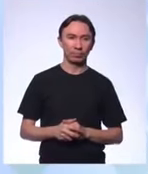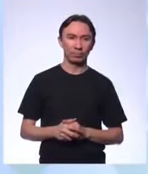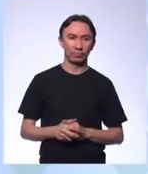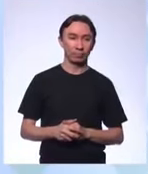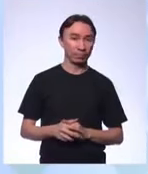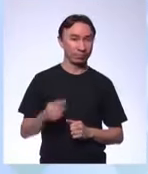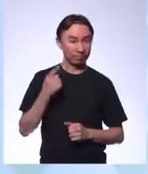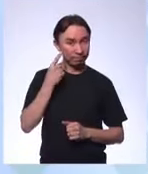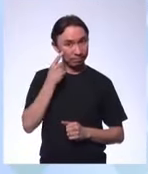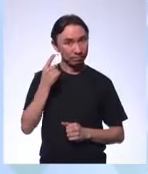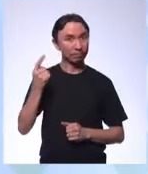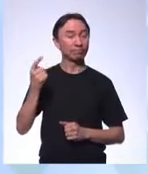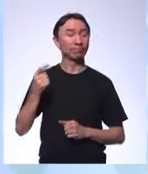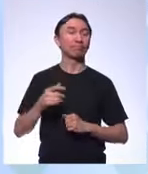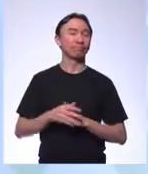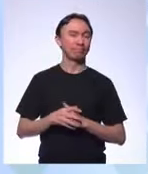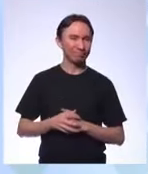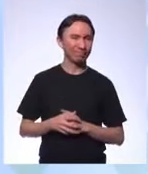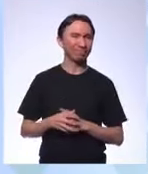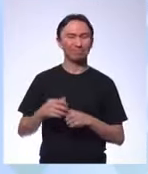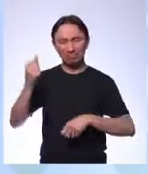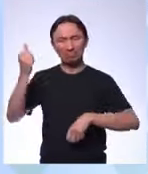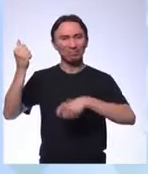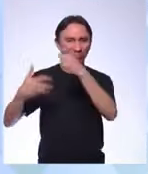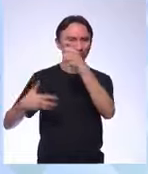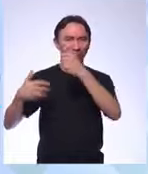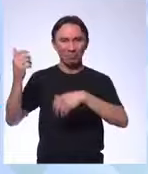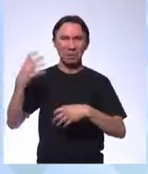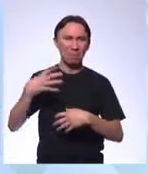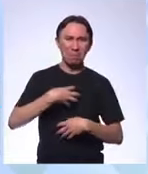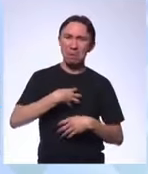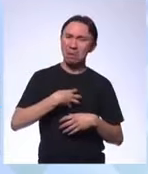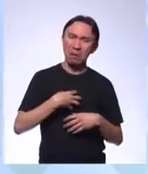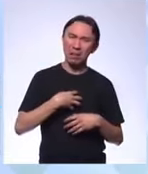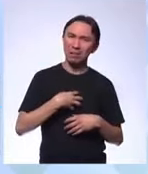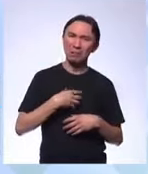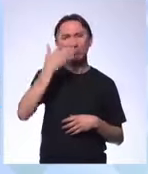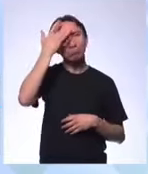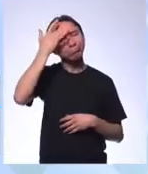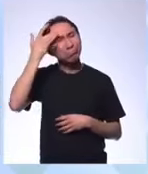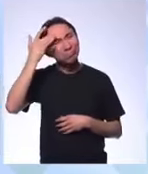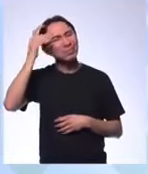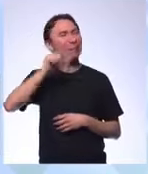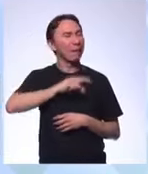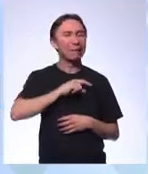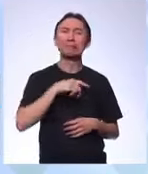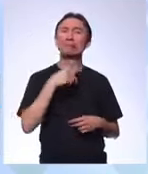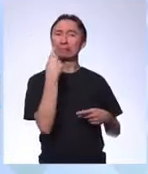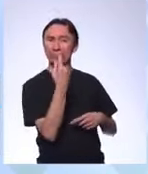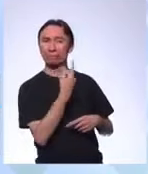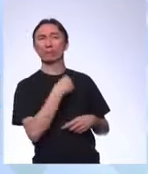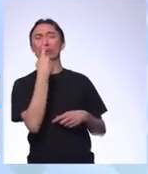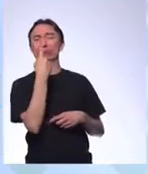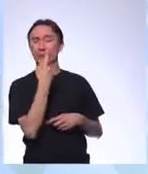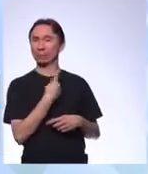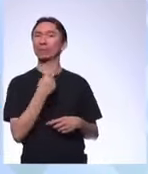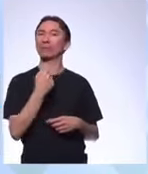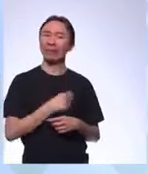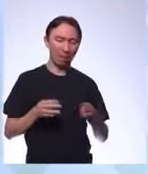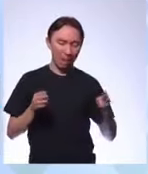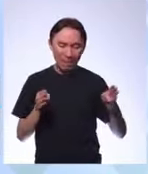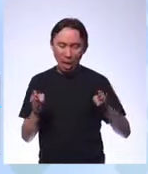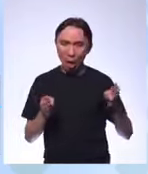Vocês viram, né, o depoimento aí, muito contundente, de uma pessoa que sofreu as torturas aí desse chamado anos de